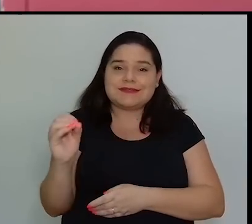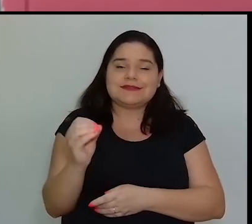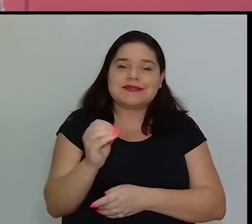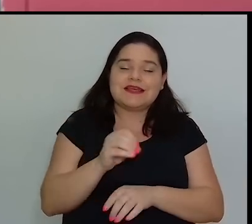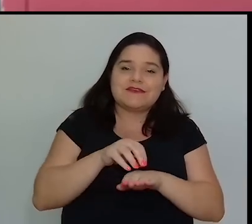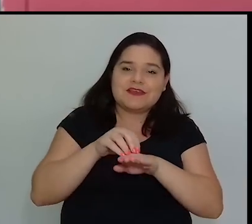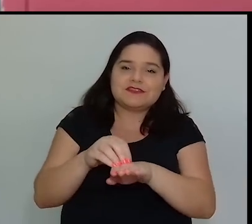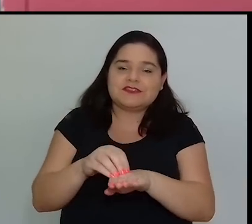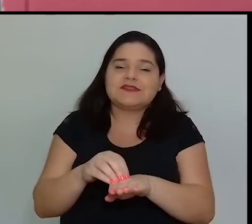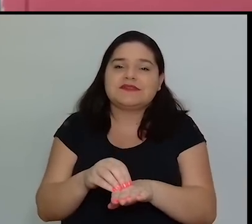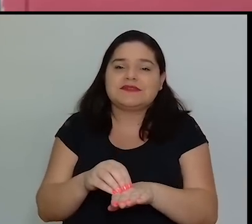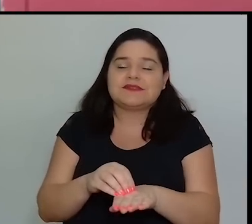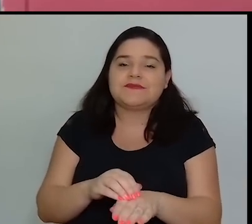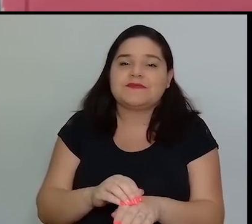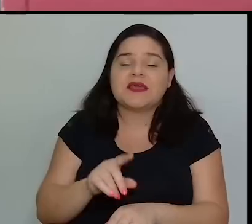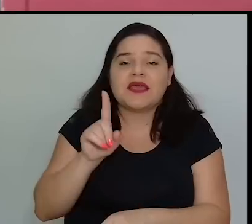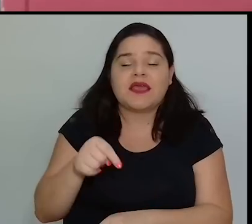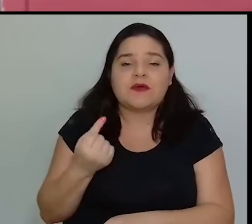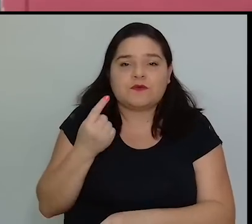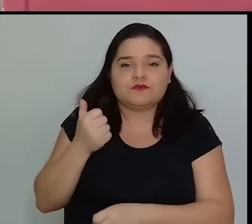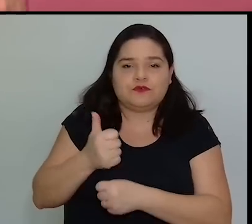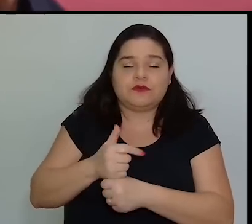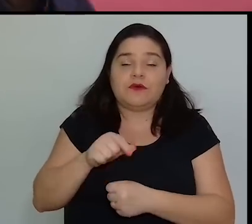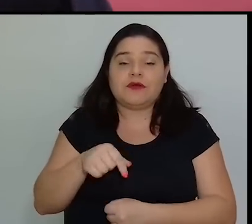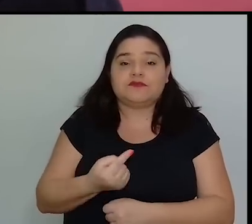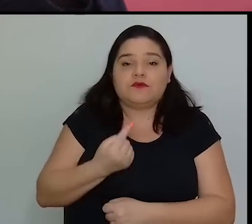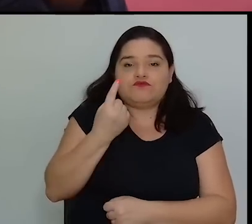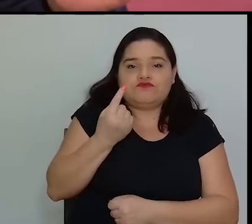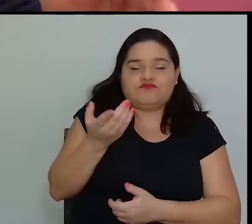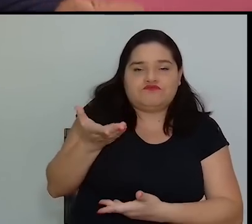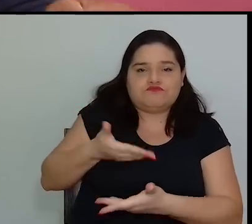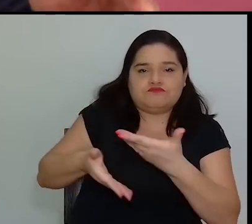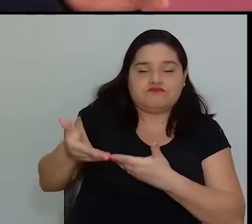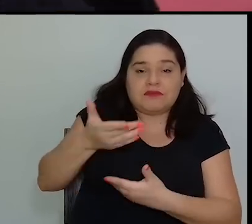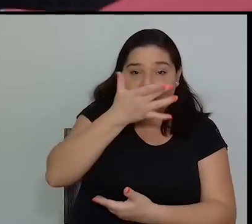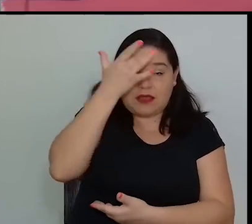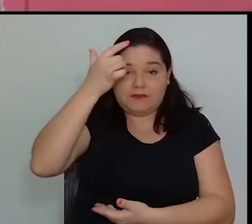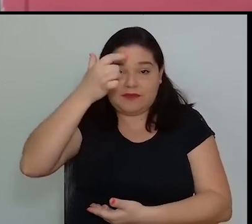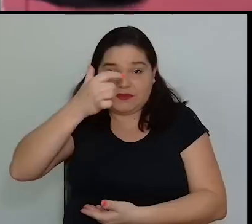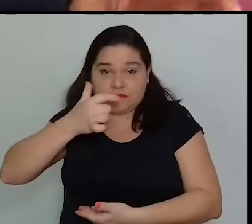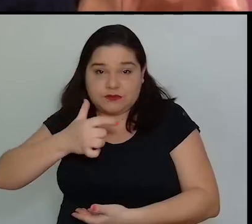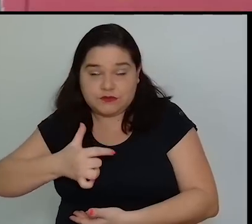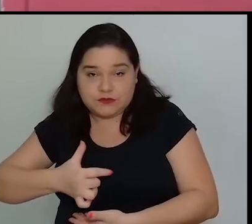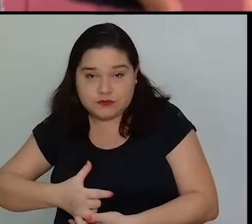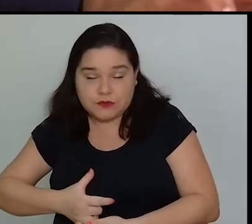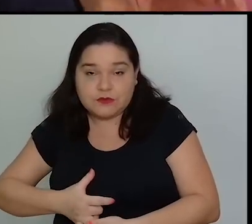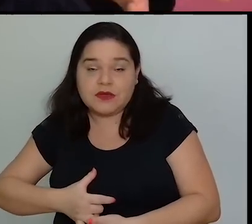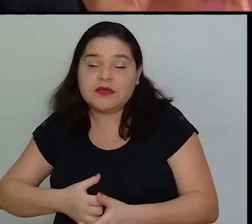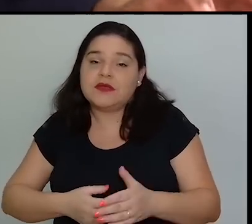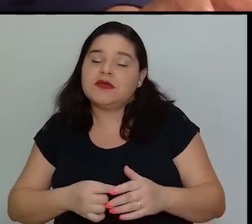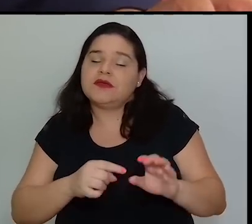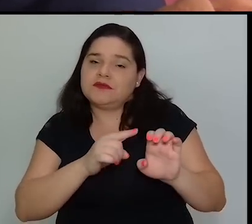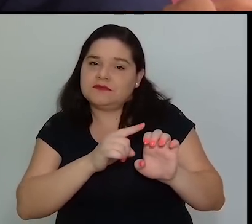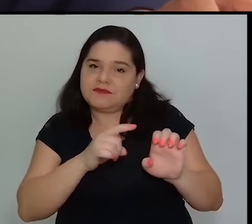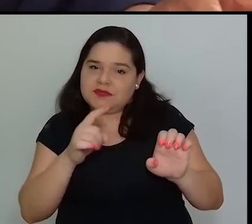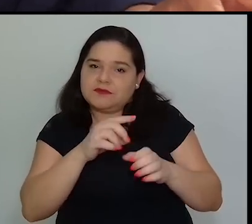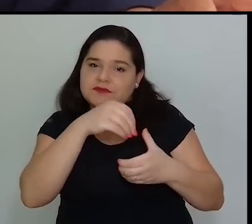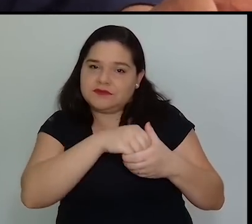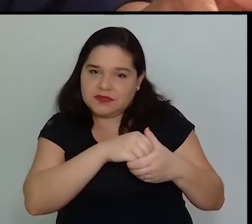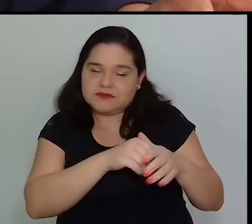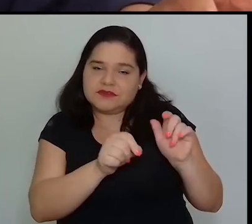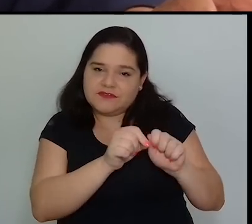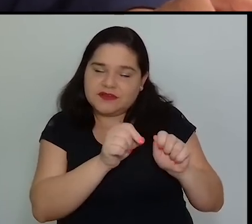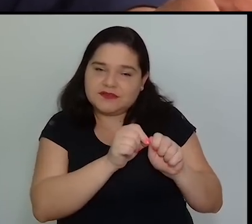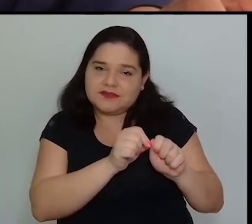eu não sou dono da agência de viagem eu sou uma ponte uma interface entre a pessoa que nós viabilizamos uma agência na favela e